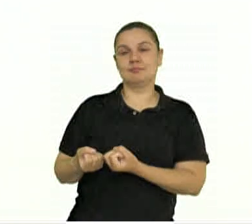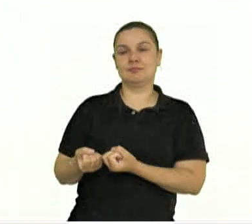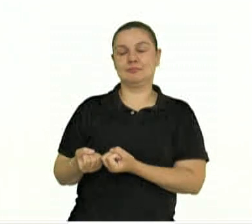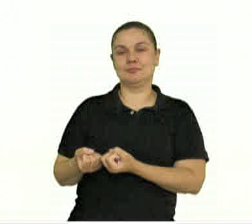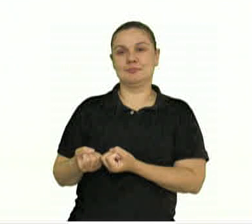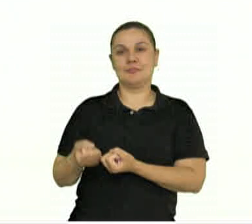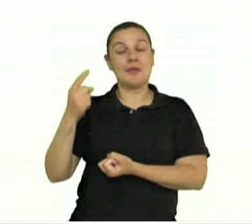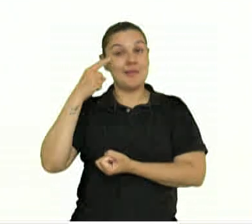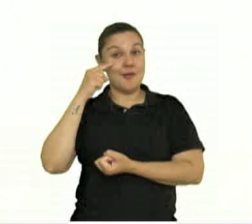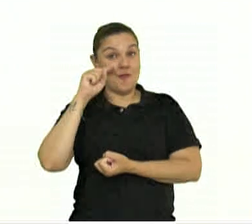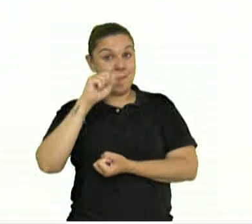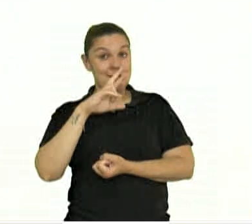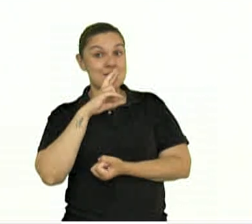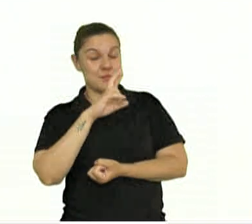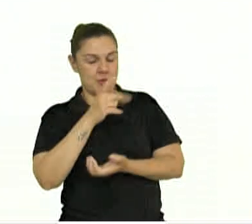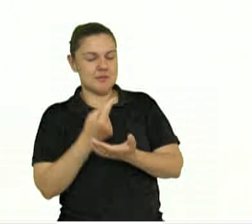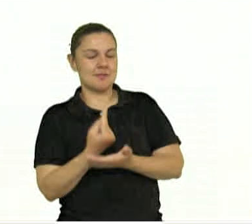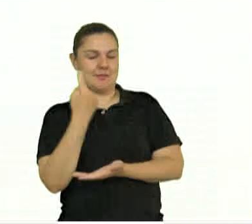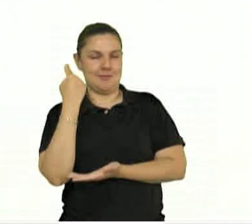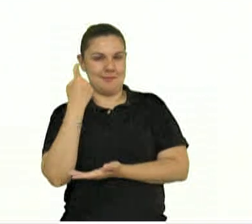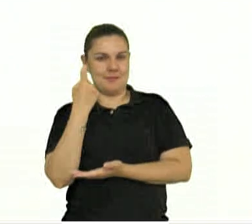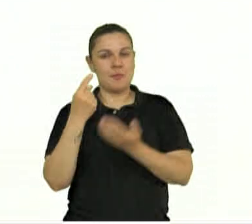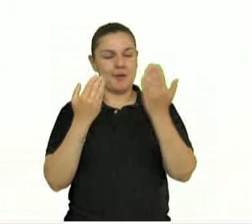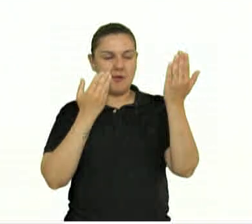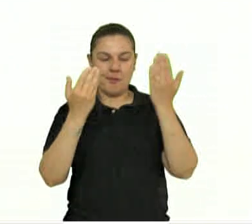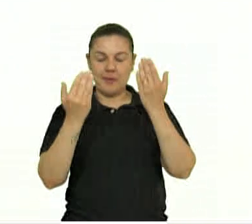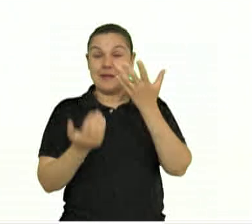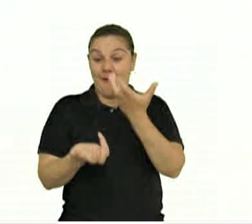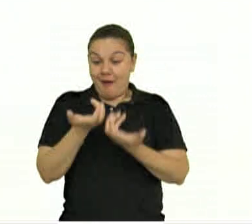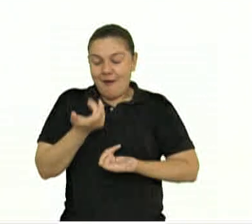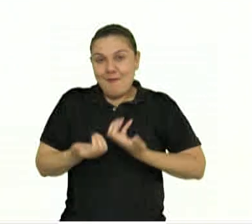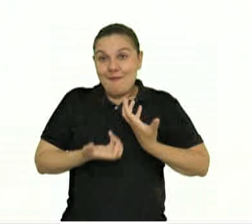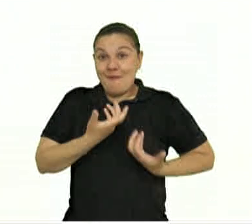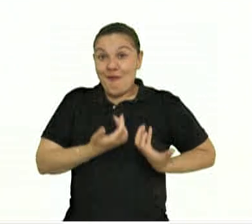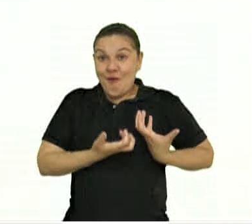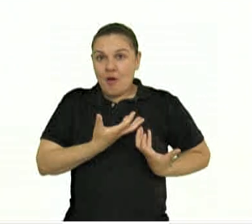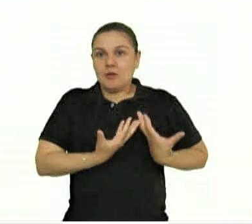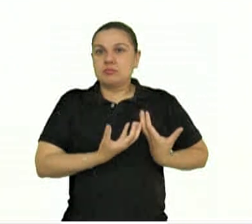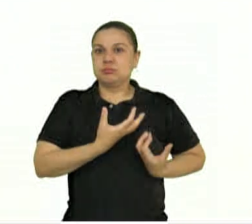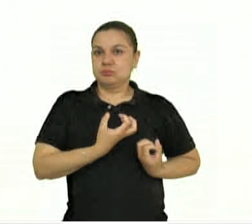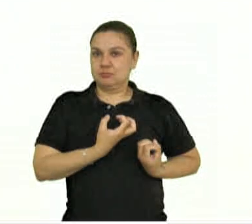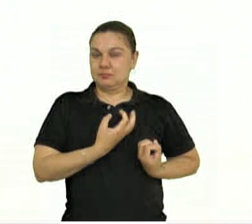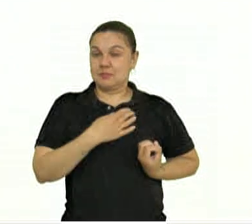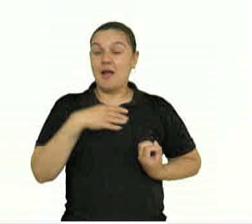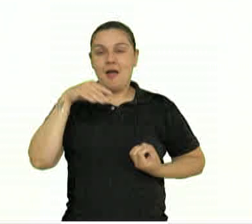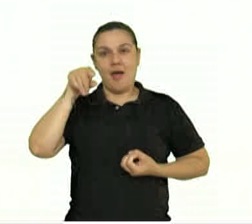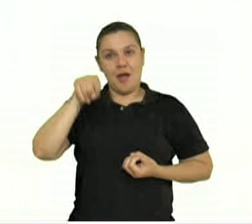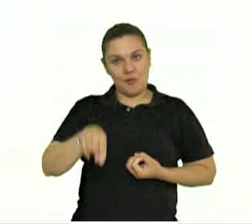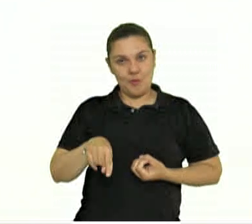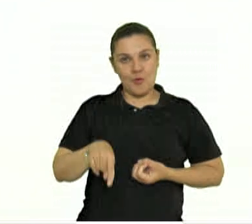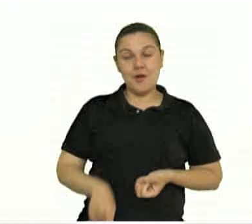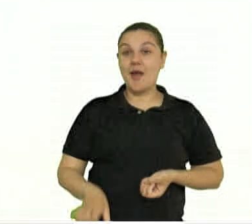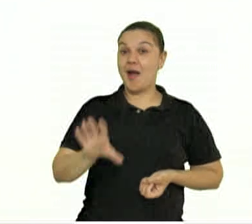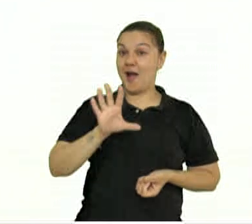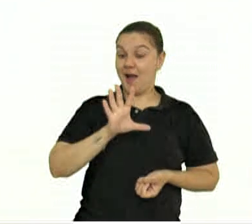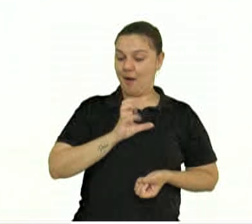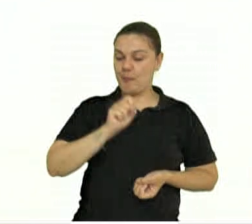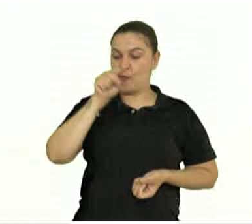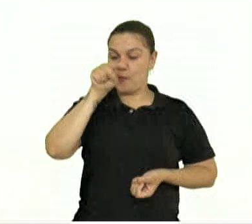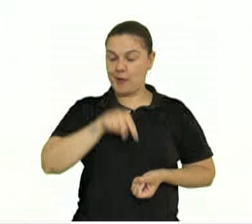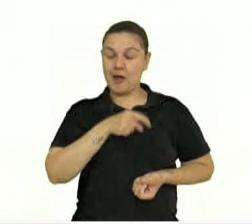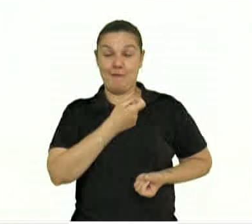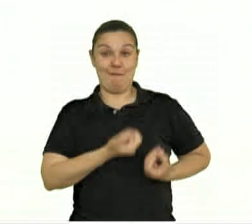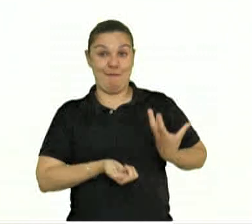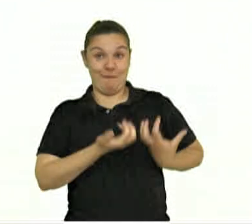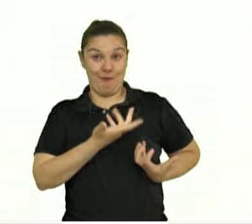vocês, vejam a resposta do exercício anterior. Essa chama que pode ser apagada. Em Amor é um fogo, esse